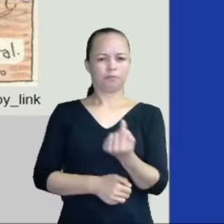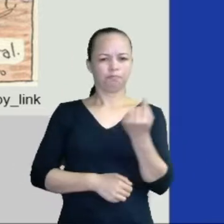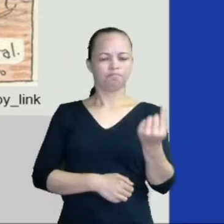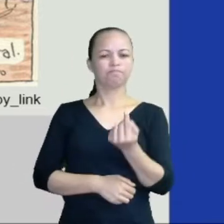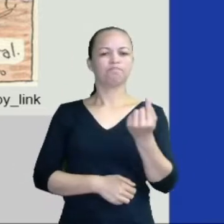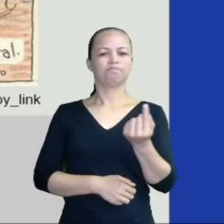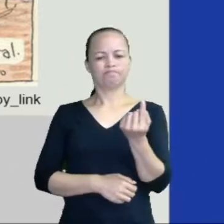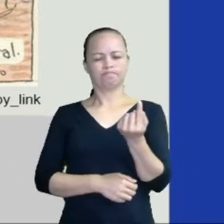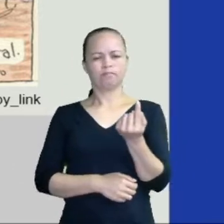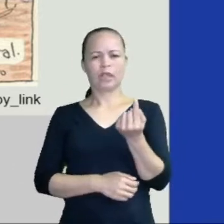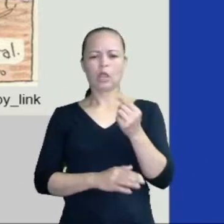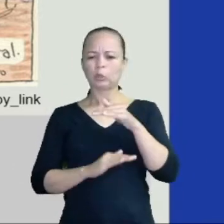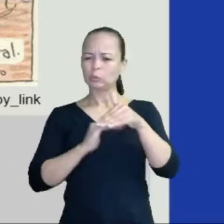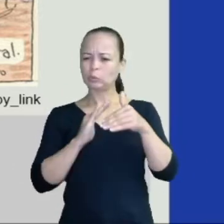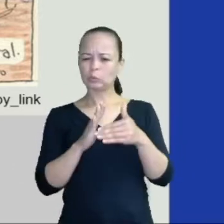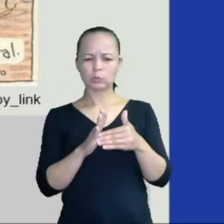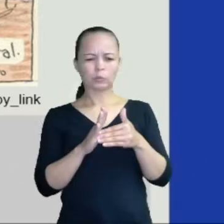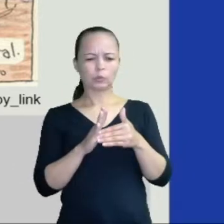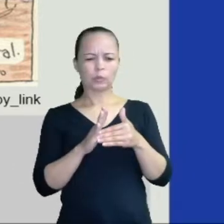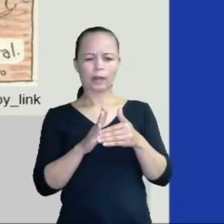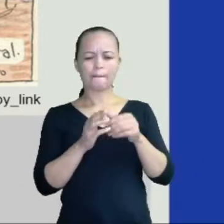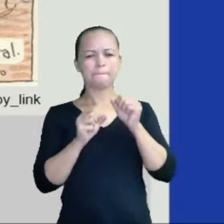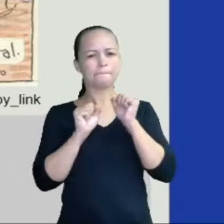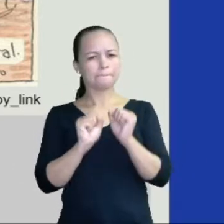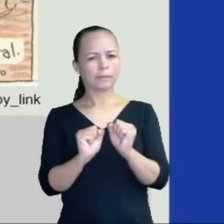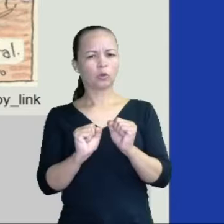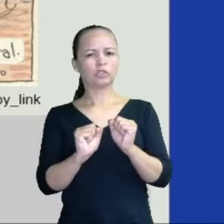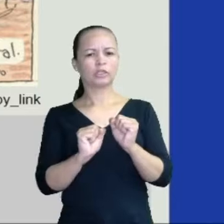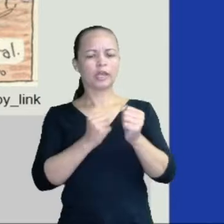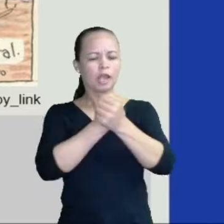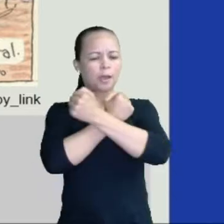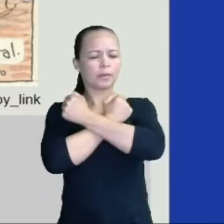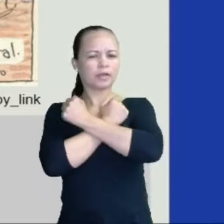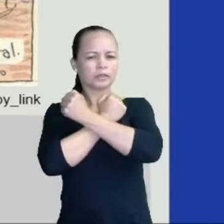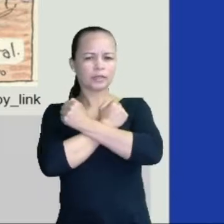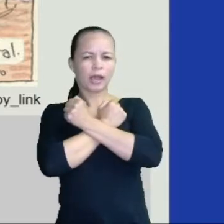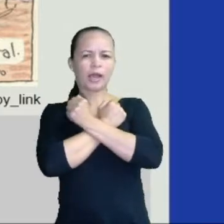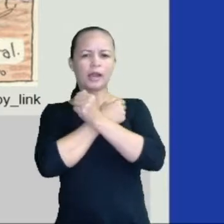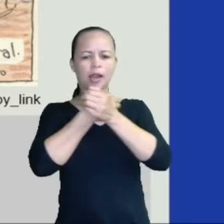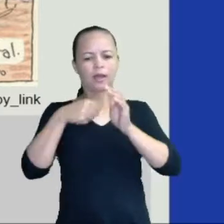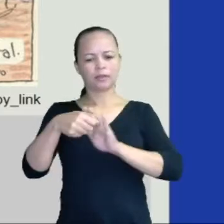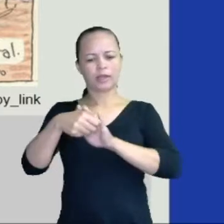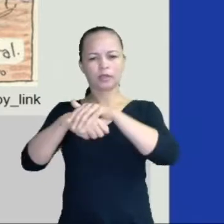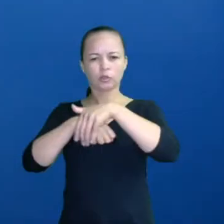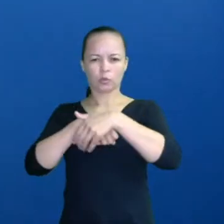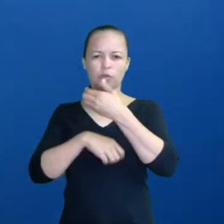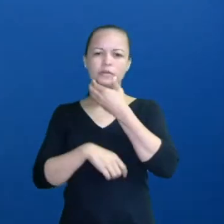sozinho. Tudo para poder abraçá-la na noite de Natal.